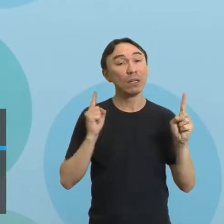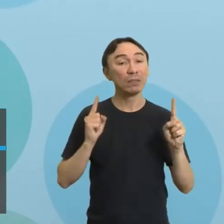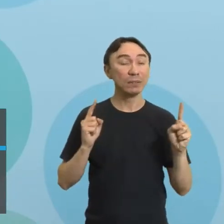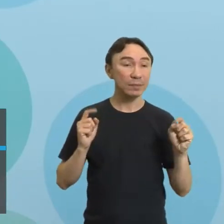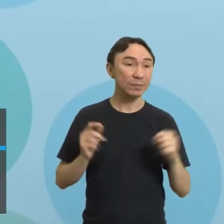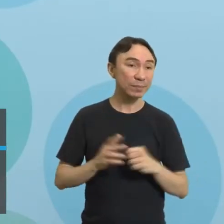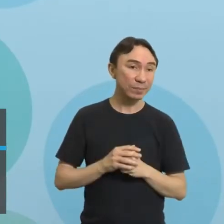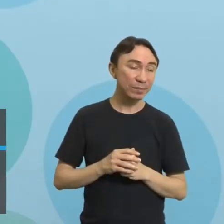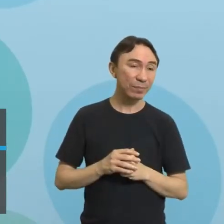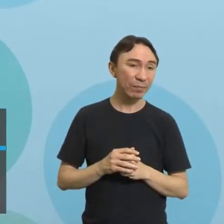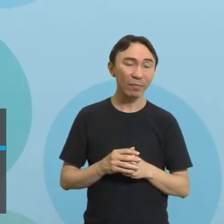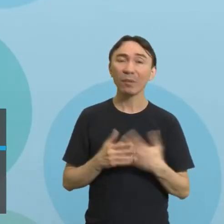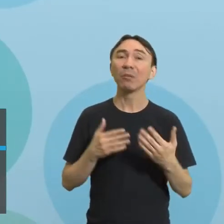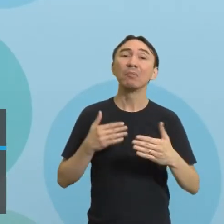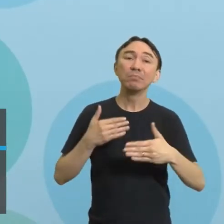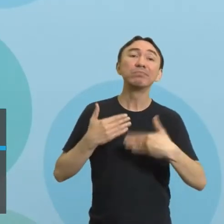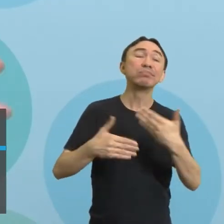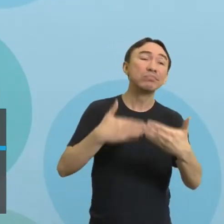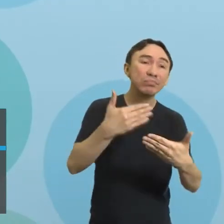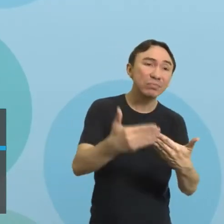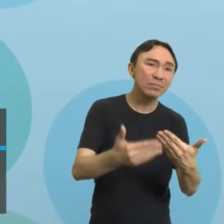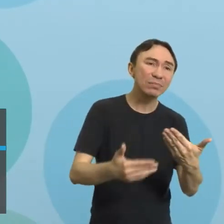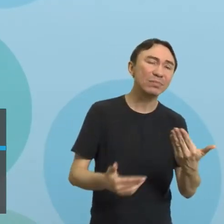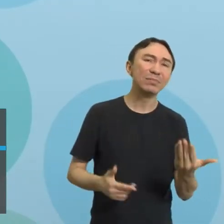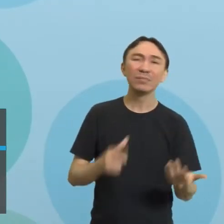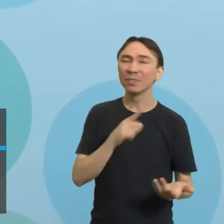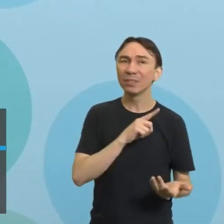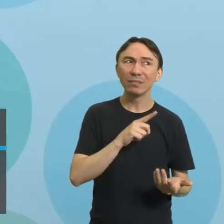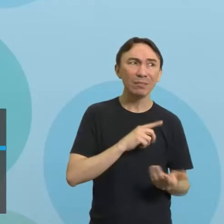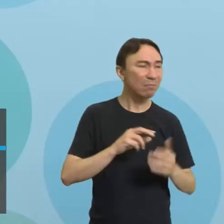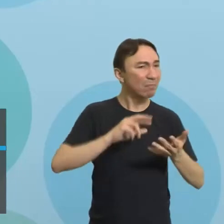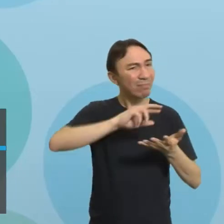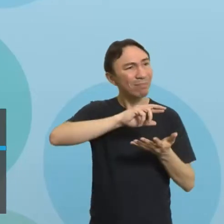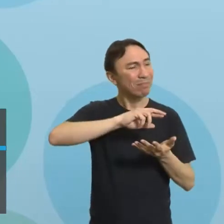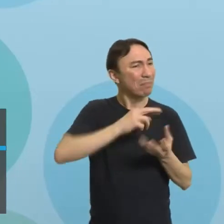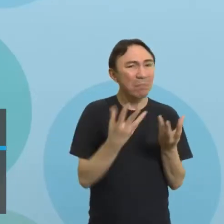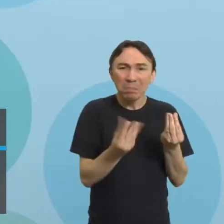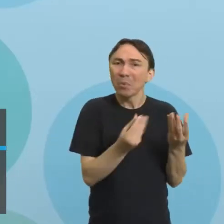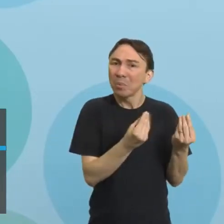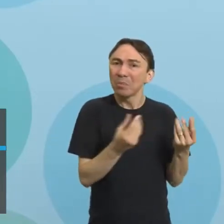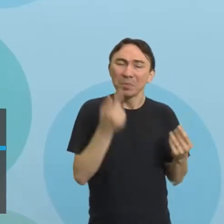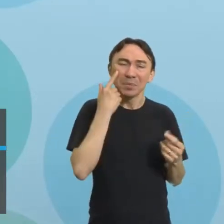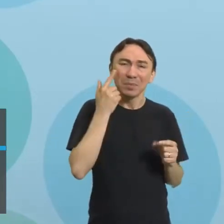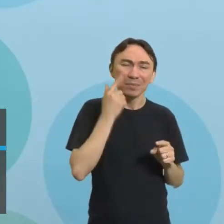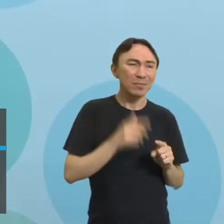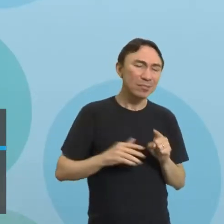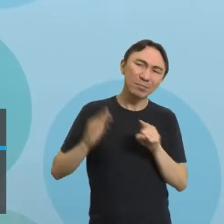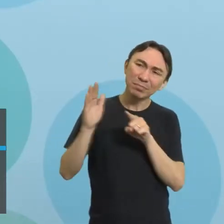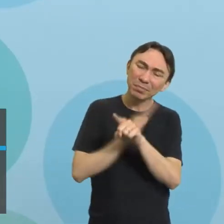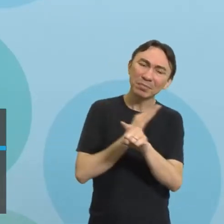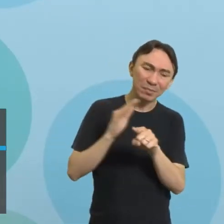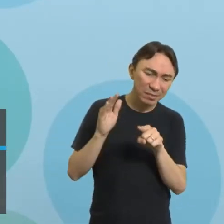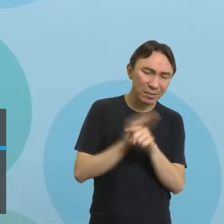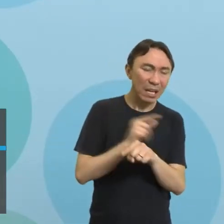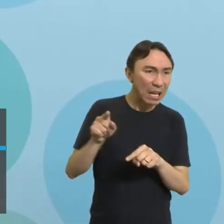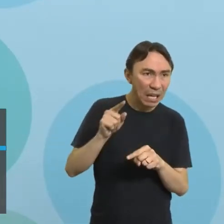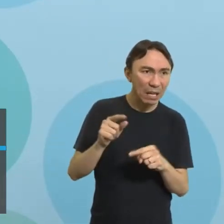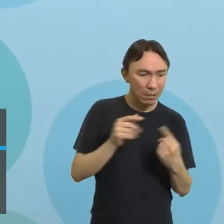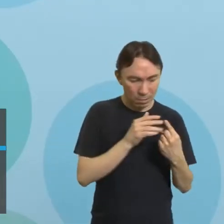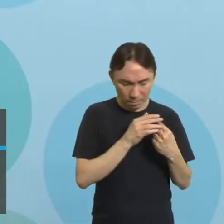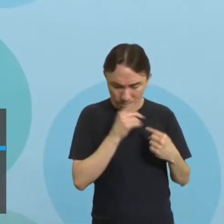na sequência, vem aí uma série de questionamentos que nem sempre são os que ele se faz, né?